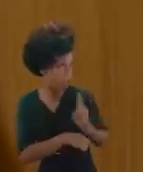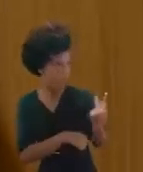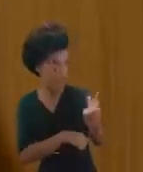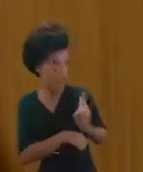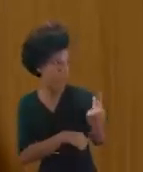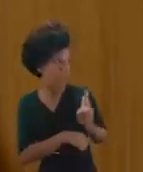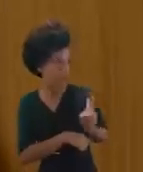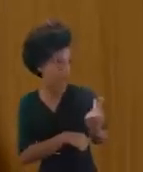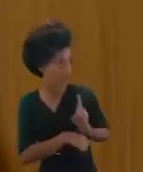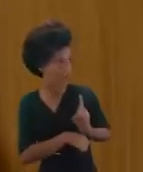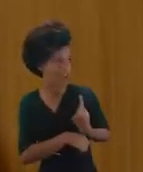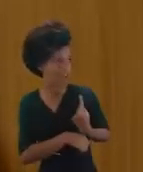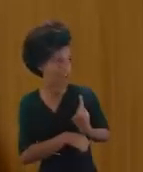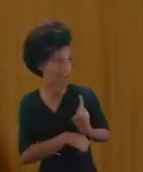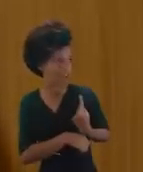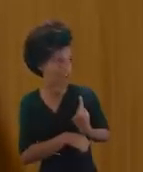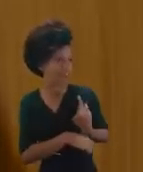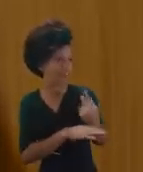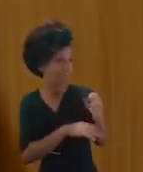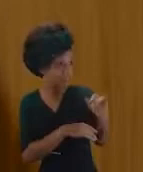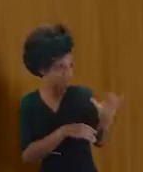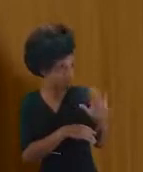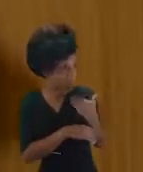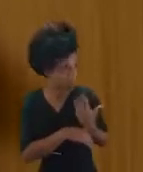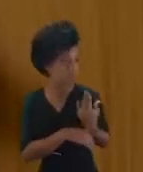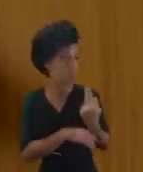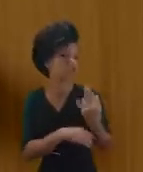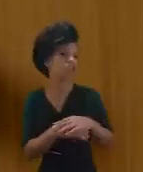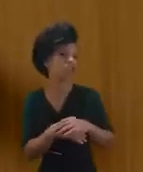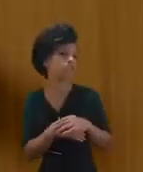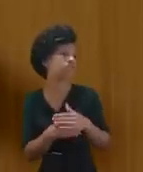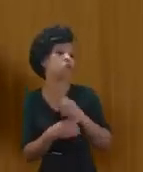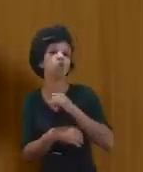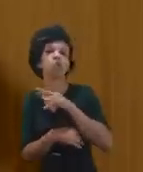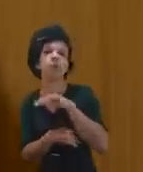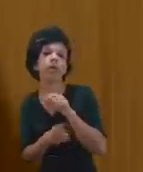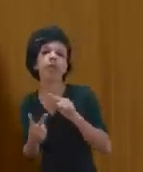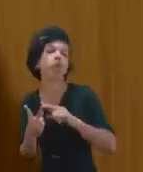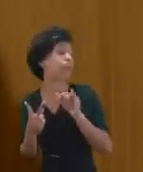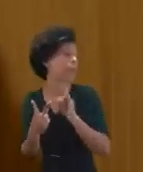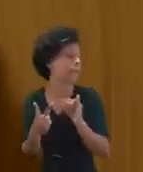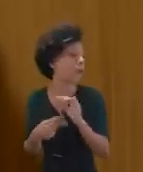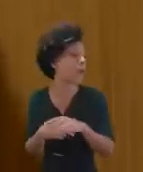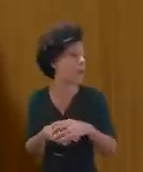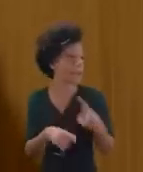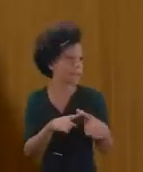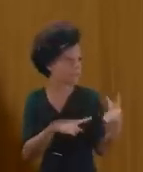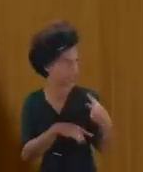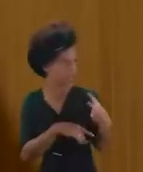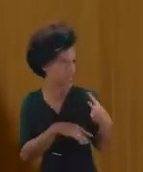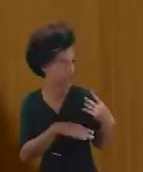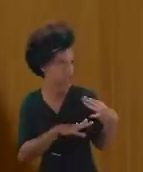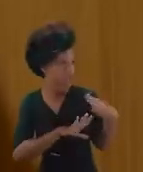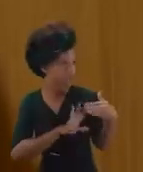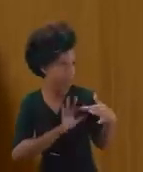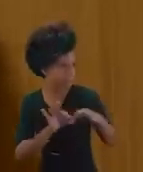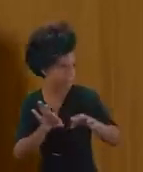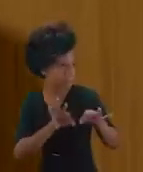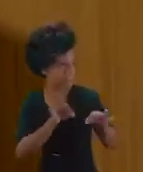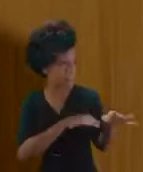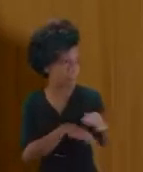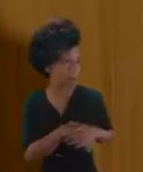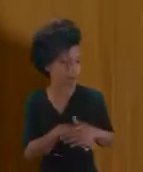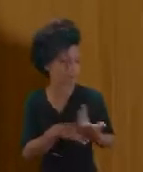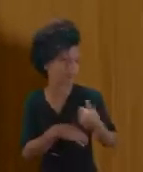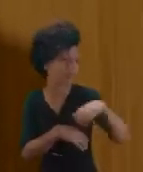é eu e você cara aí você morre não adianta depois vem os seus sobrinhos os seus irmãos porque nós construímos